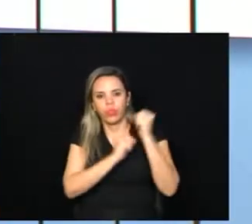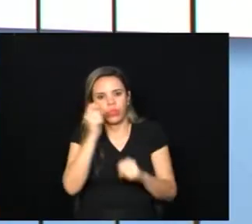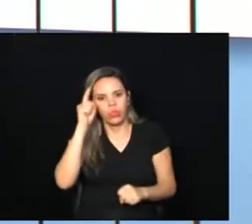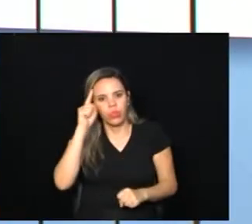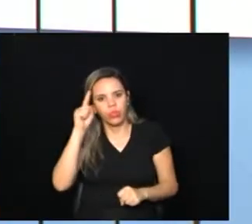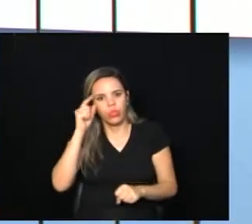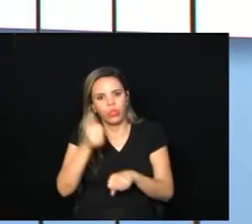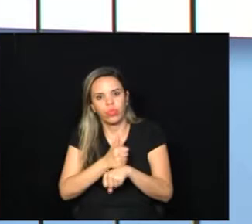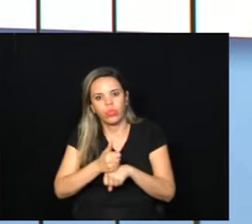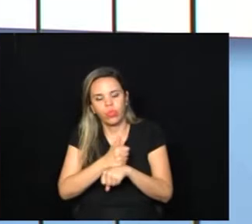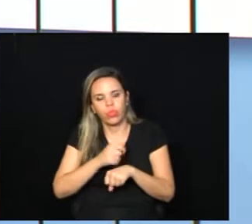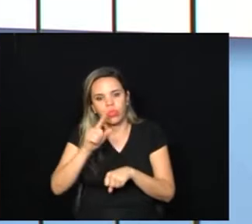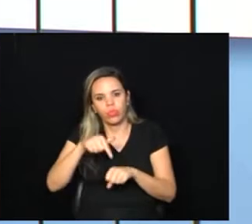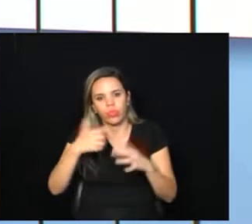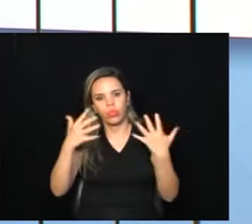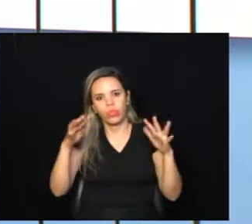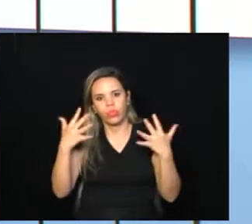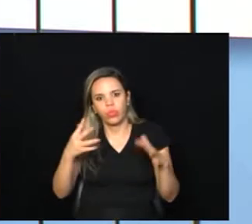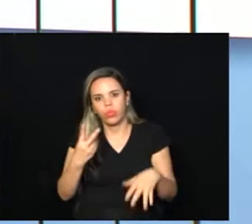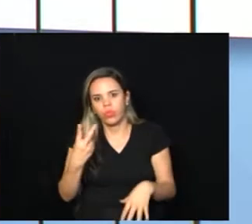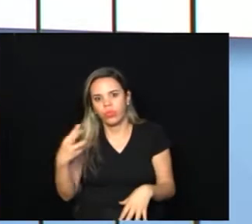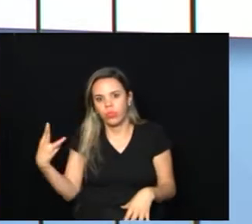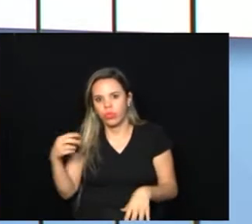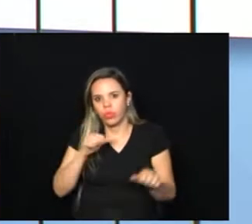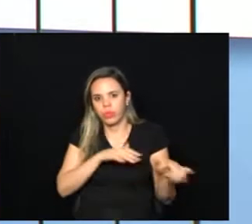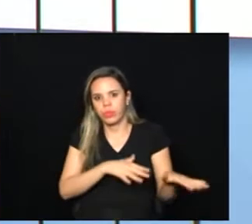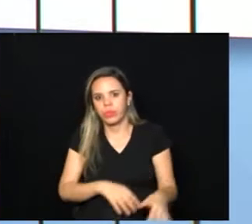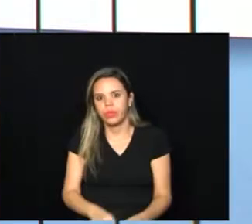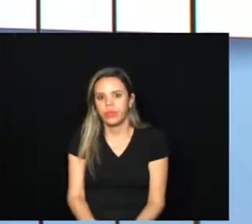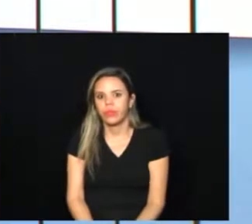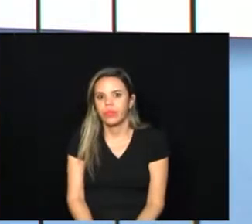desse profissional será comemorado em 23 de setembro.